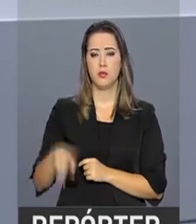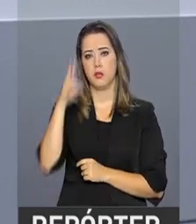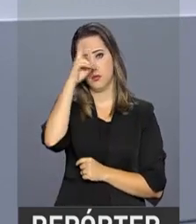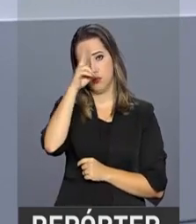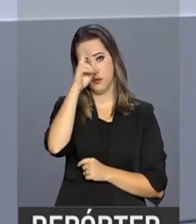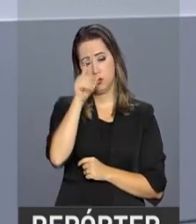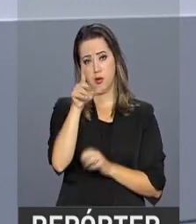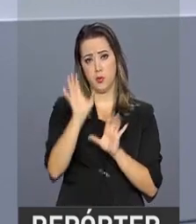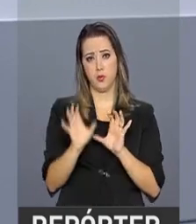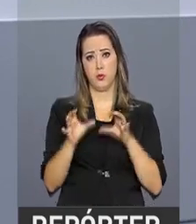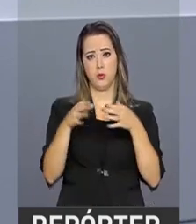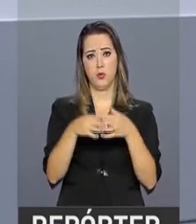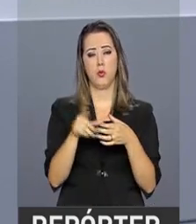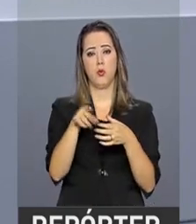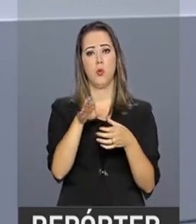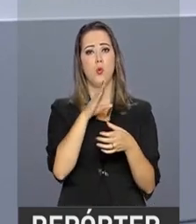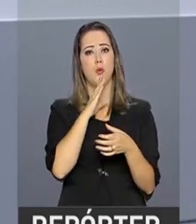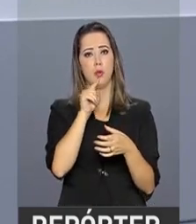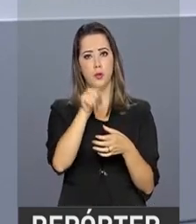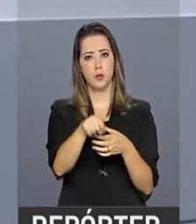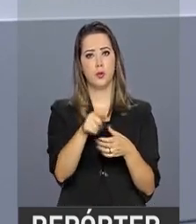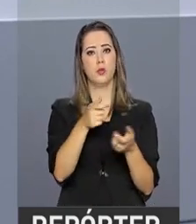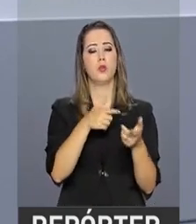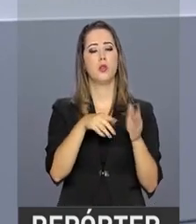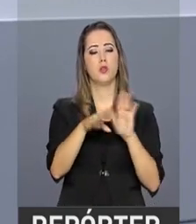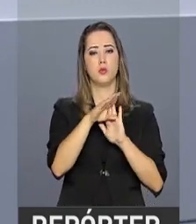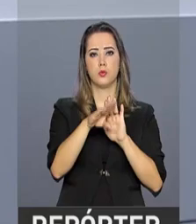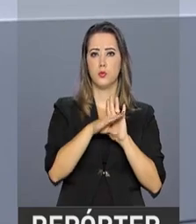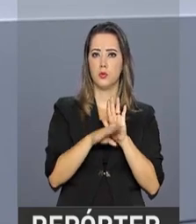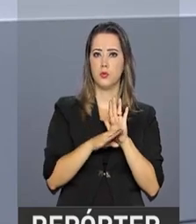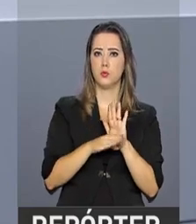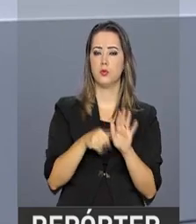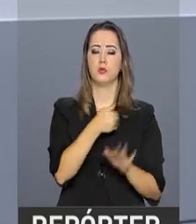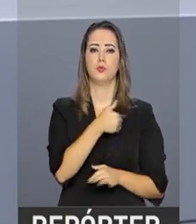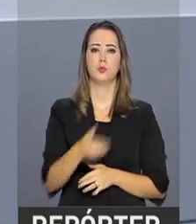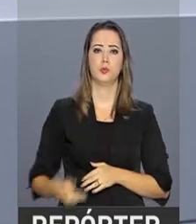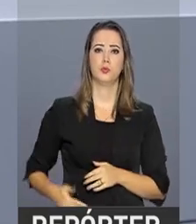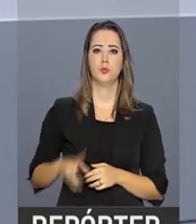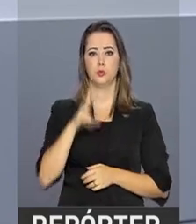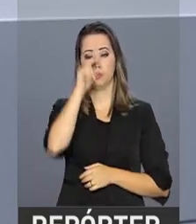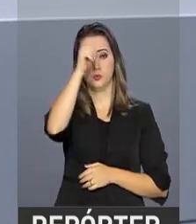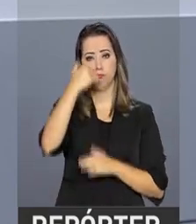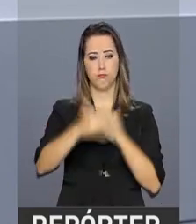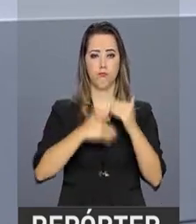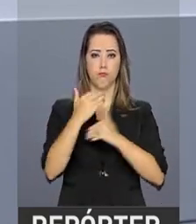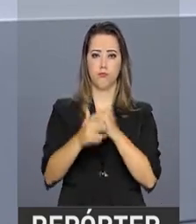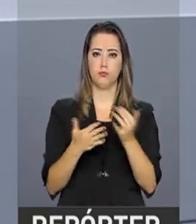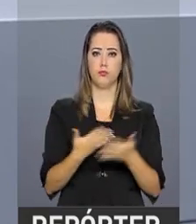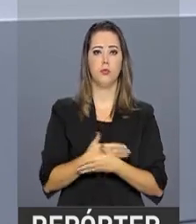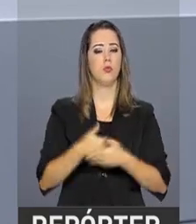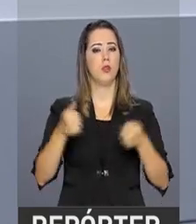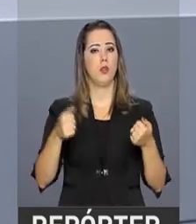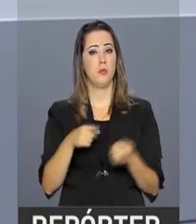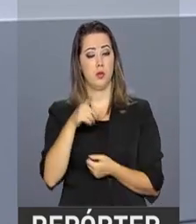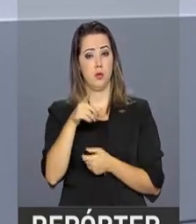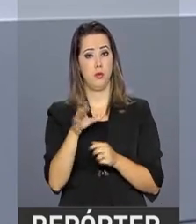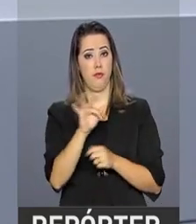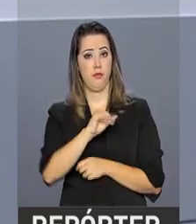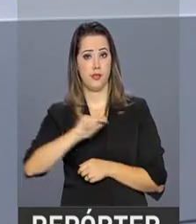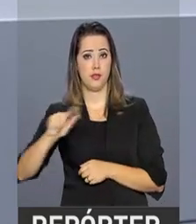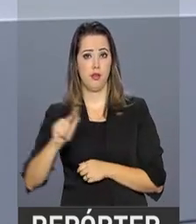agência ficação reconhece a ampla agenda de ações do governo para fortalecer o crescimento e melhorar as condições fiscais